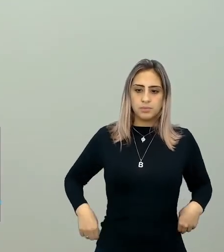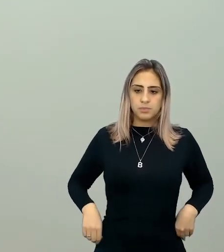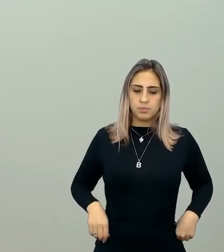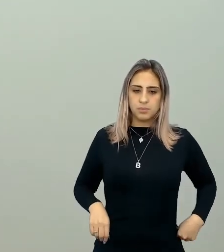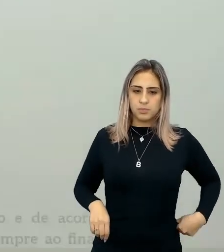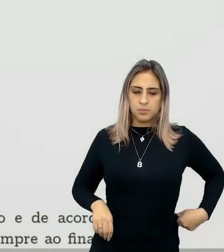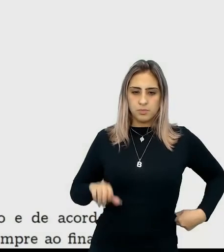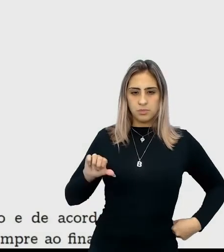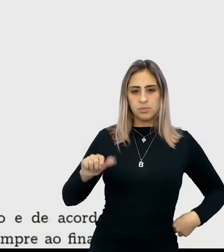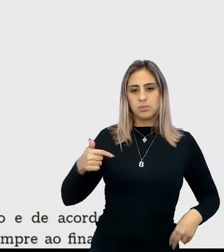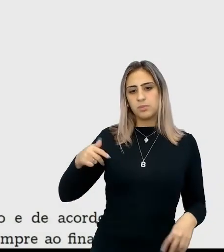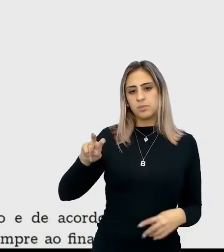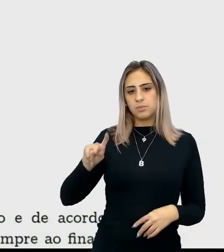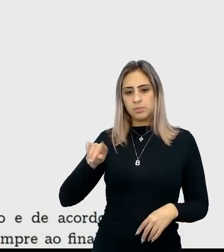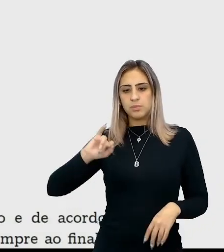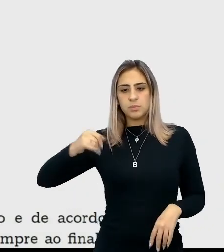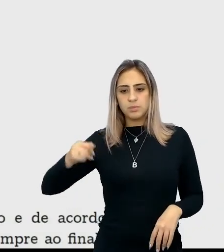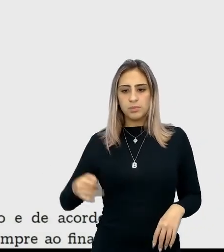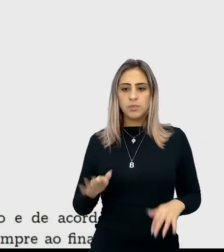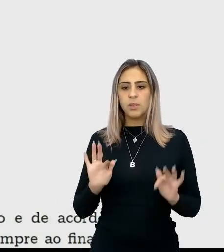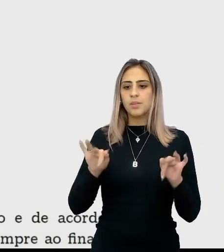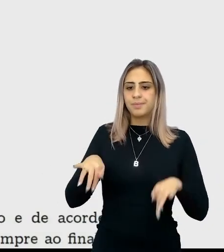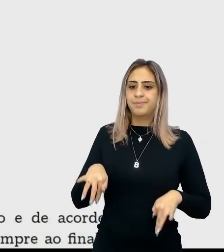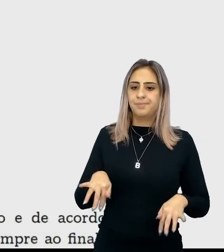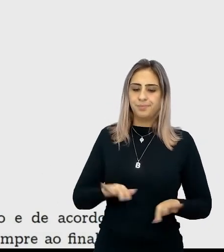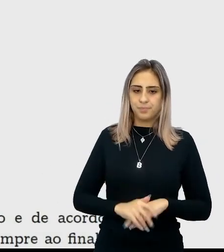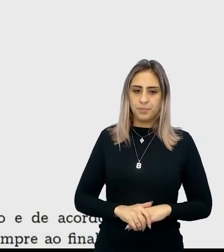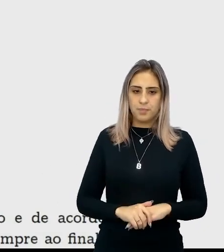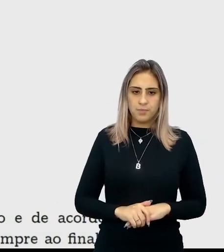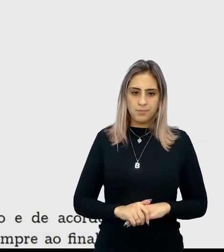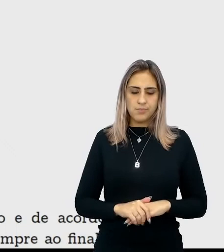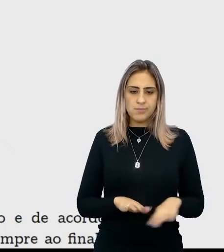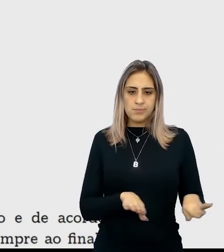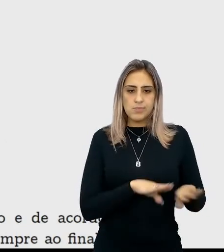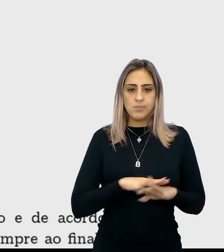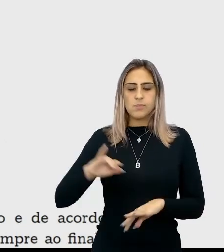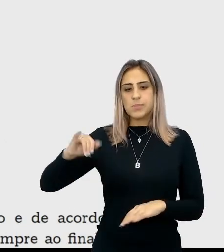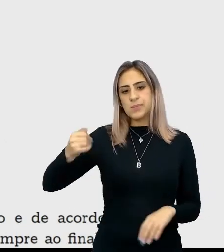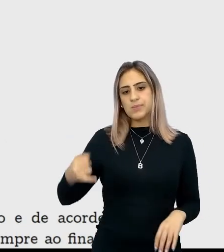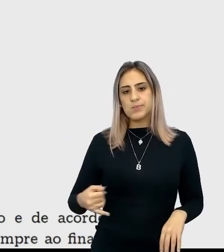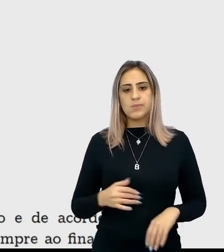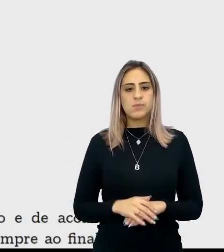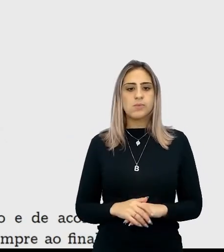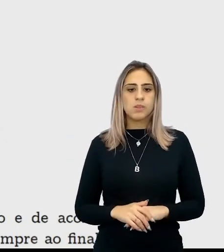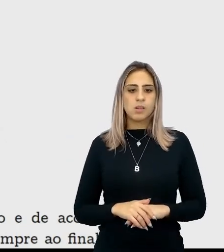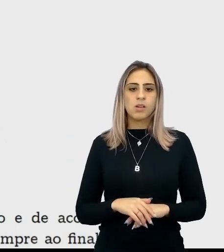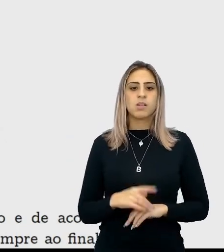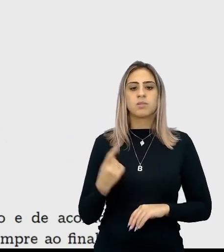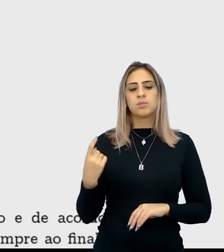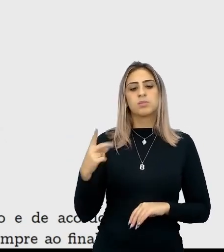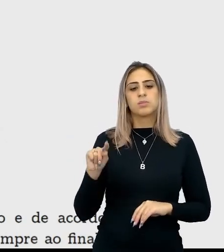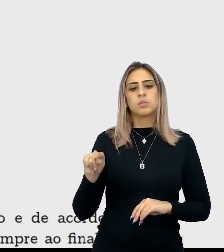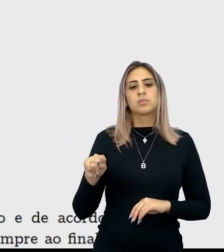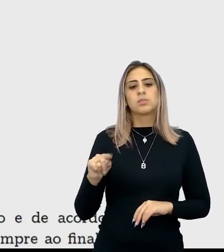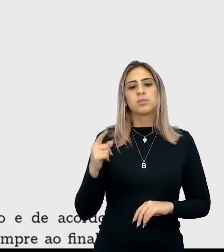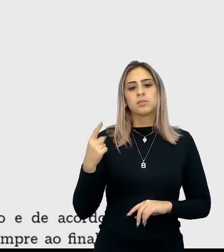64.995 é de juros, está aqui no final, na linha de juros, 12 mil mais